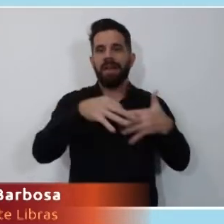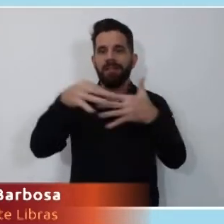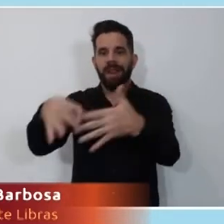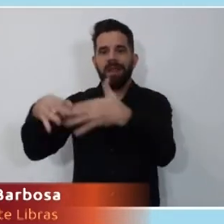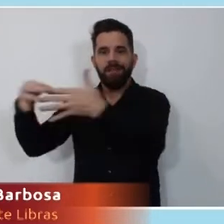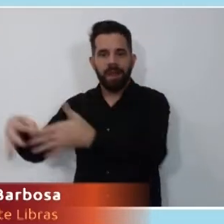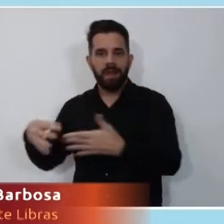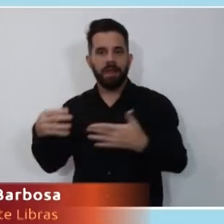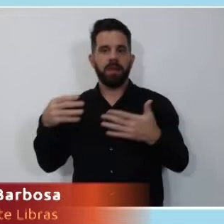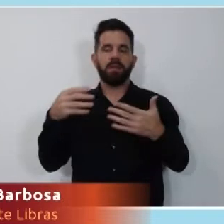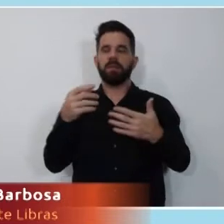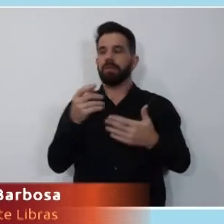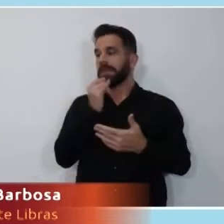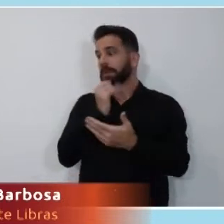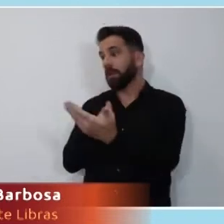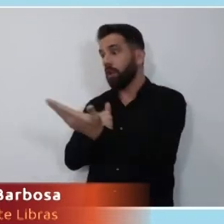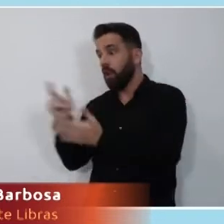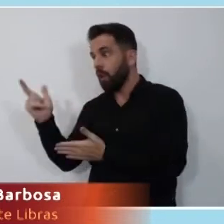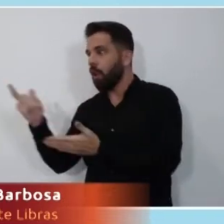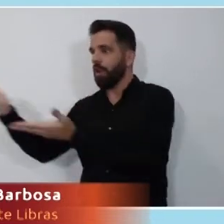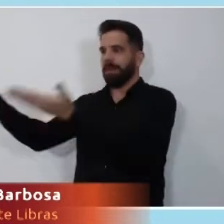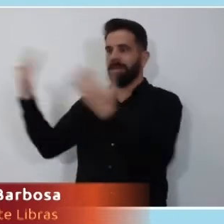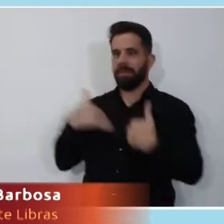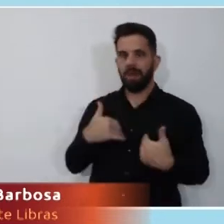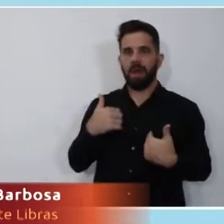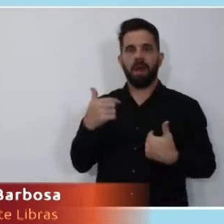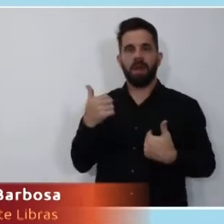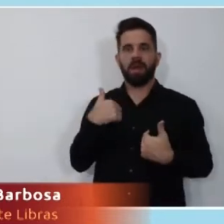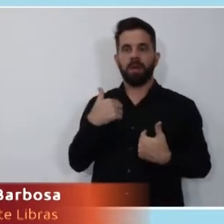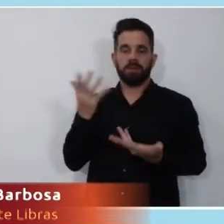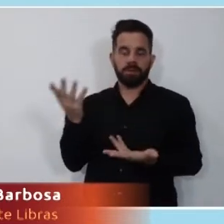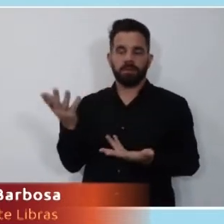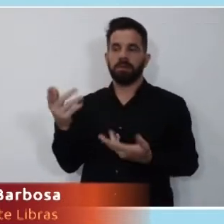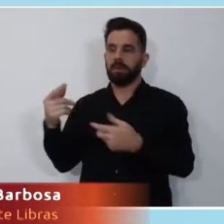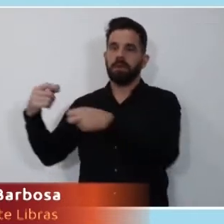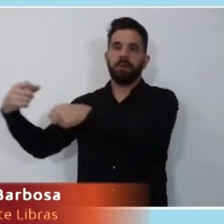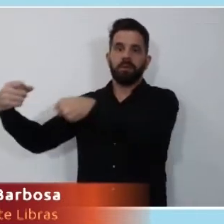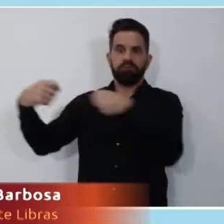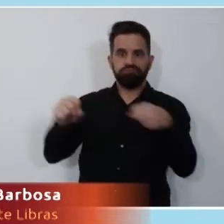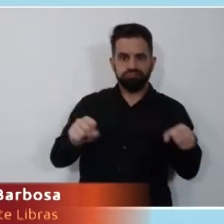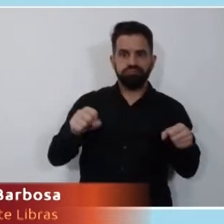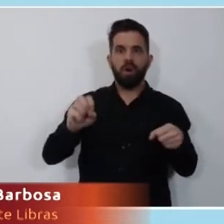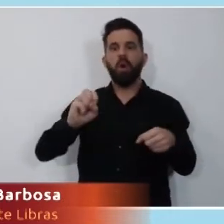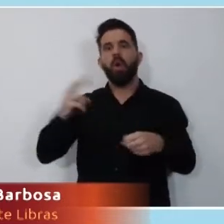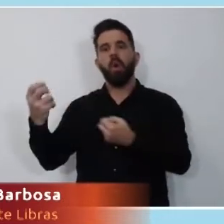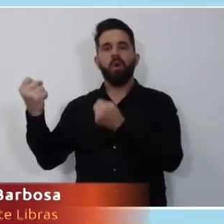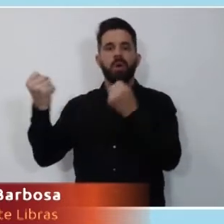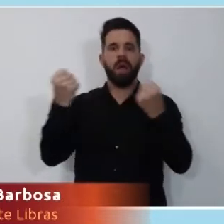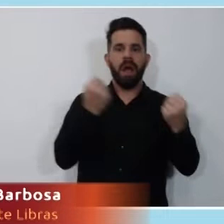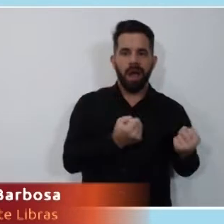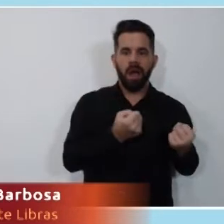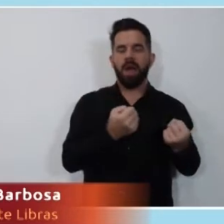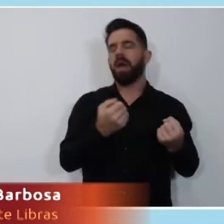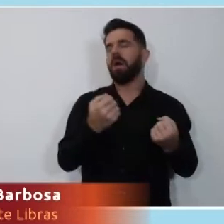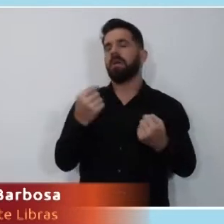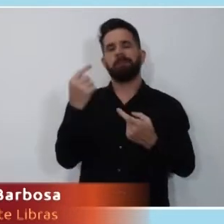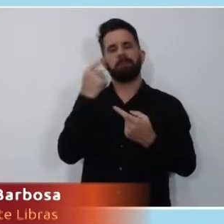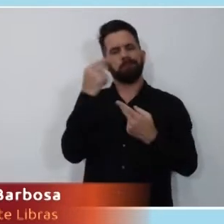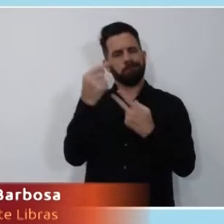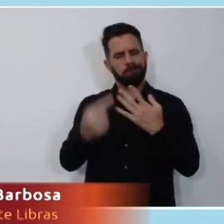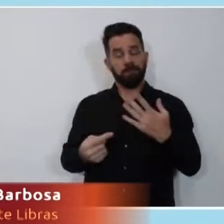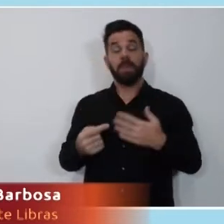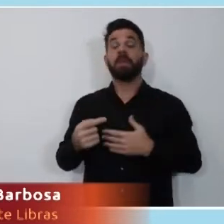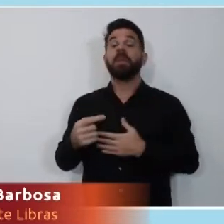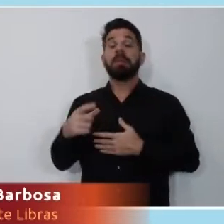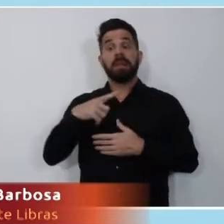apropriado mais a causa da pandemia. O que posso apresentar como um desafio que sempre tem, desde anos passados aqui em Goiânia, é a